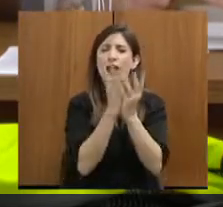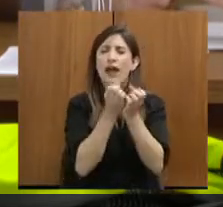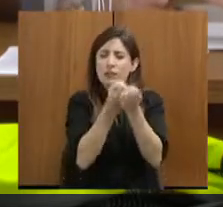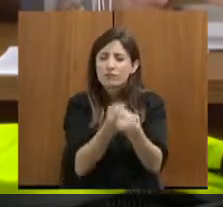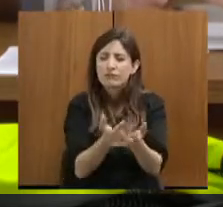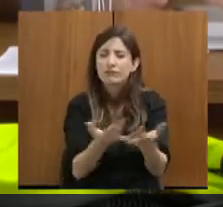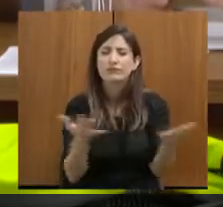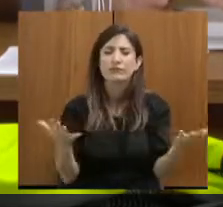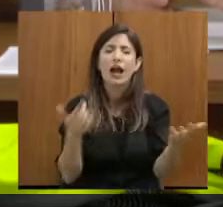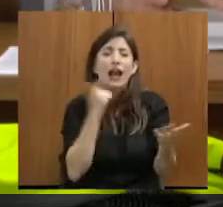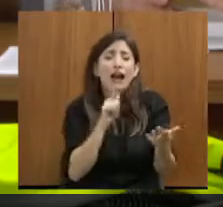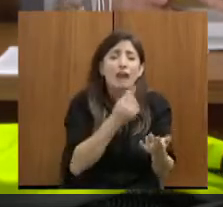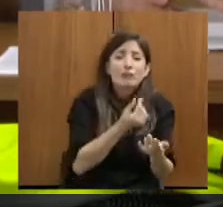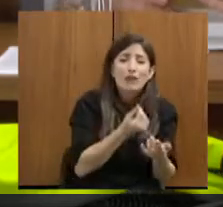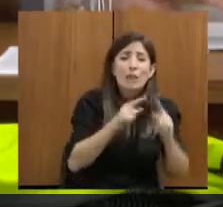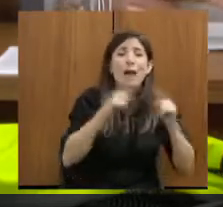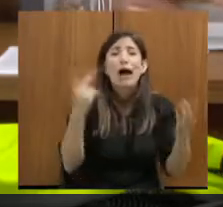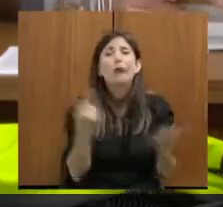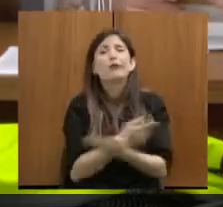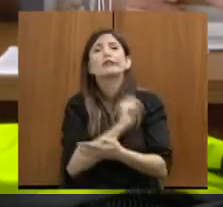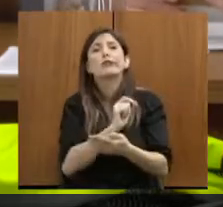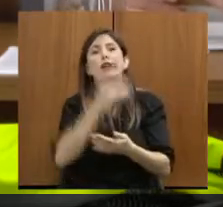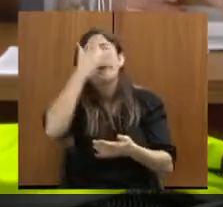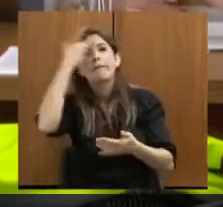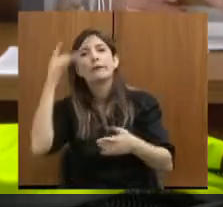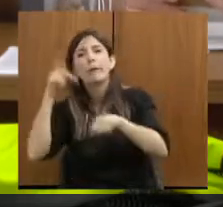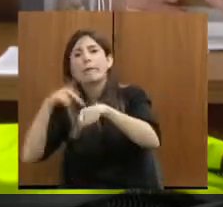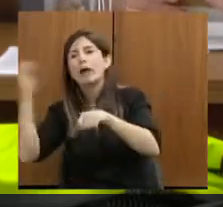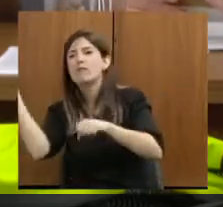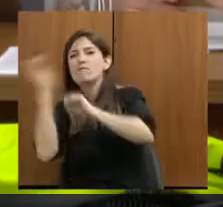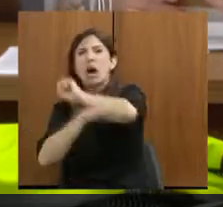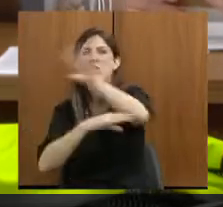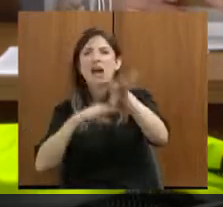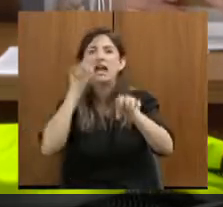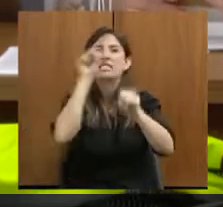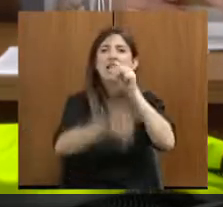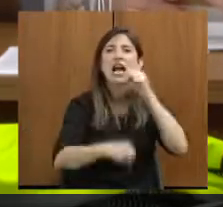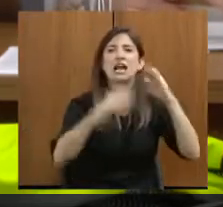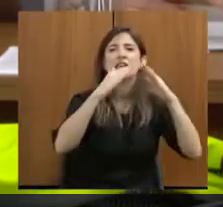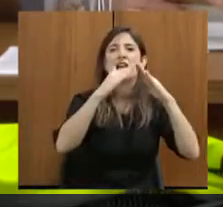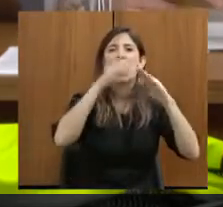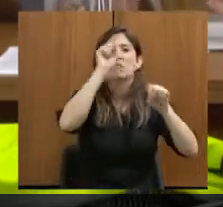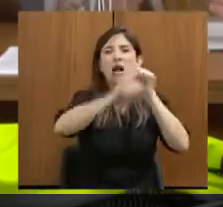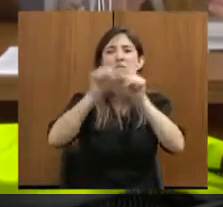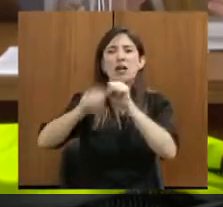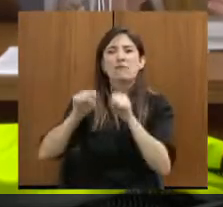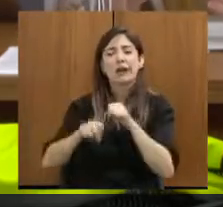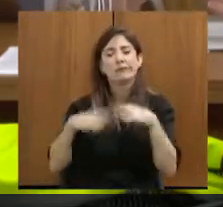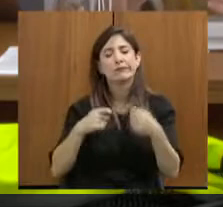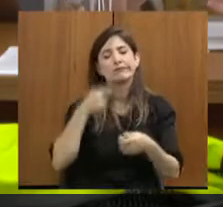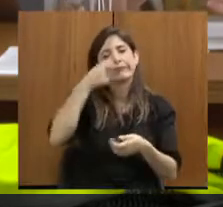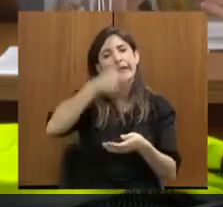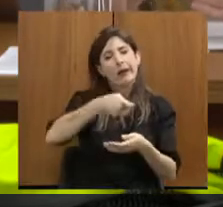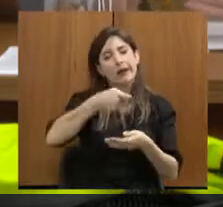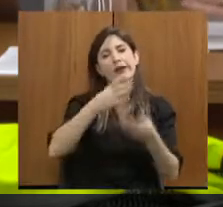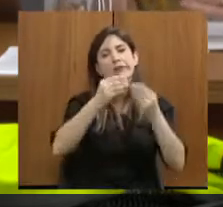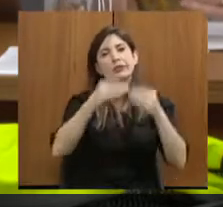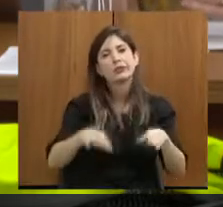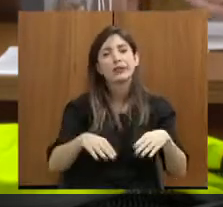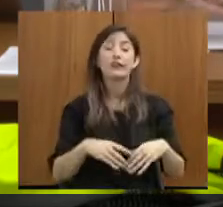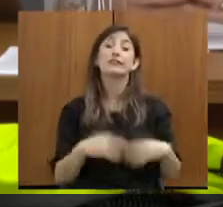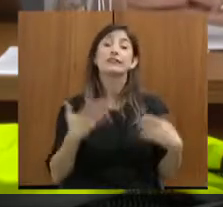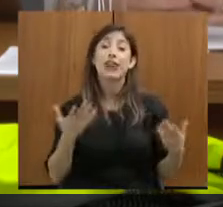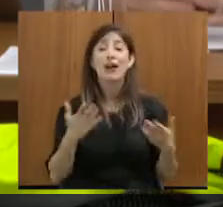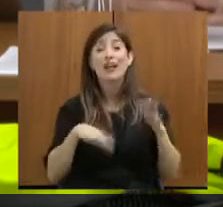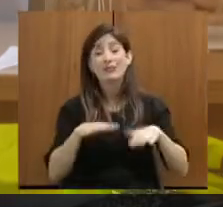gente construir no final das contas você vai a tentar negativa Aí fala assim olha que você tem que pagar sua previdência privada Ai que você tem que pagar